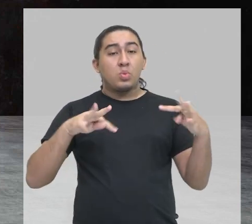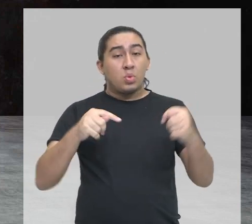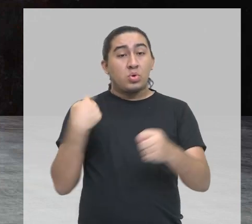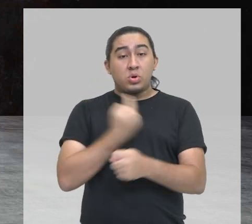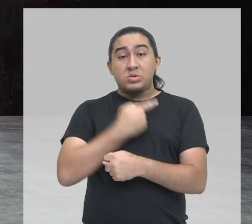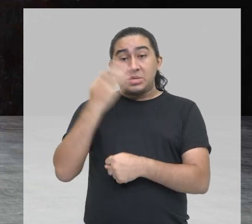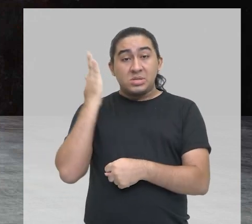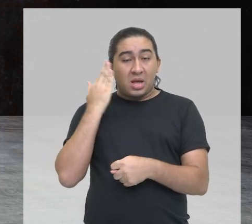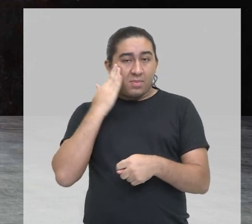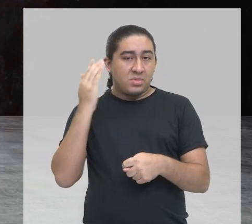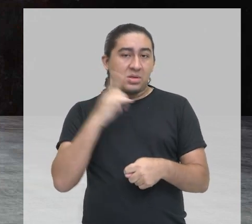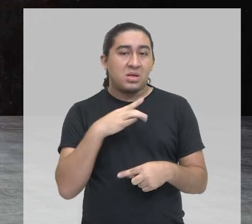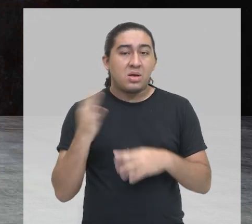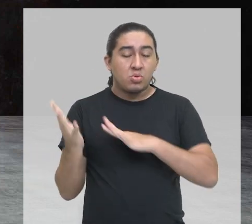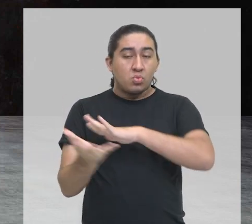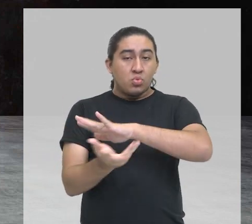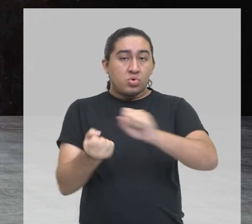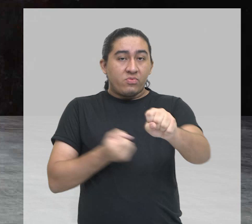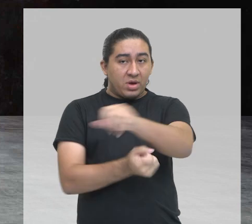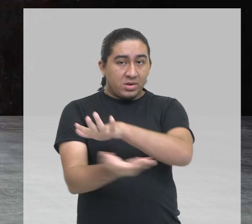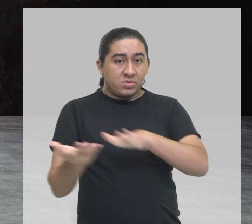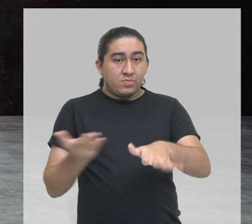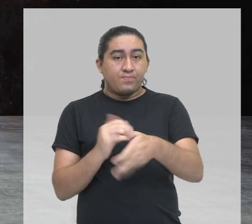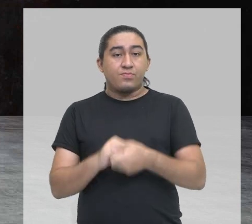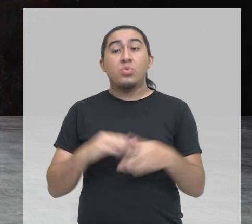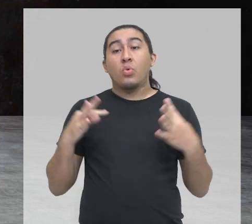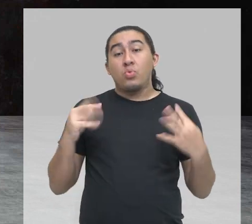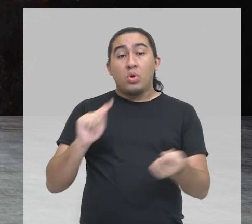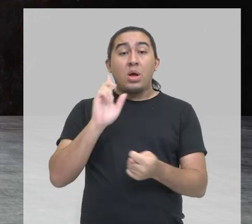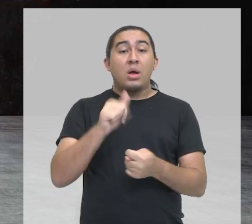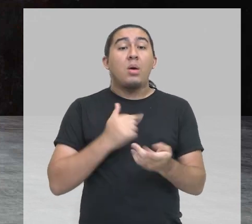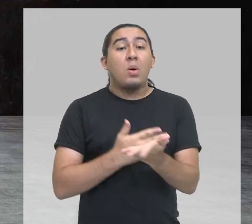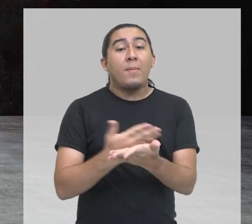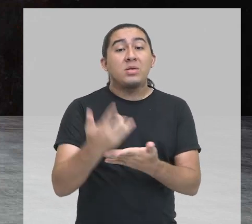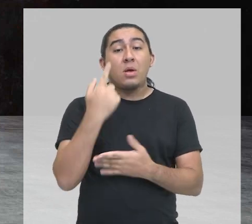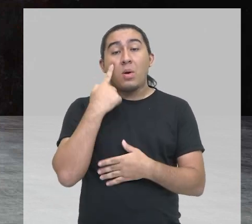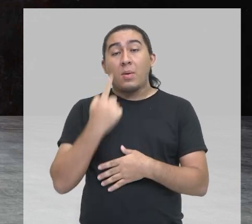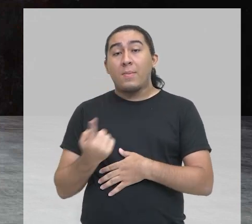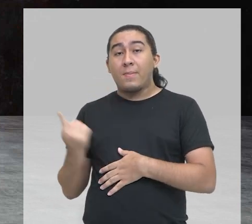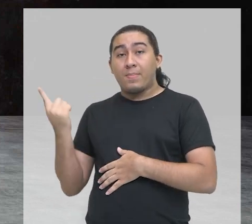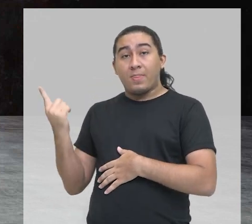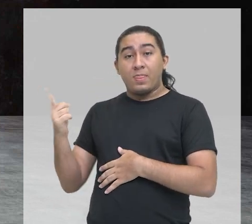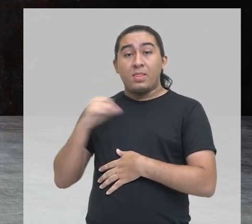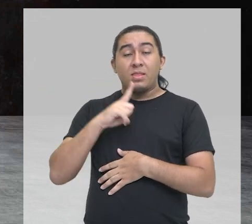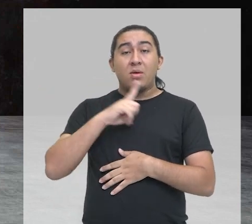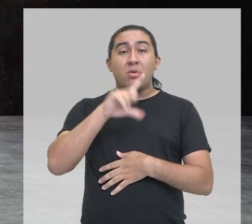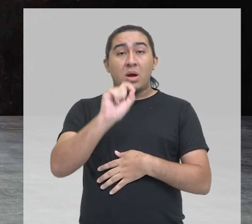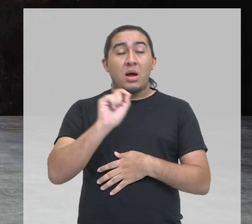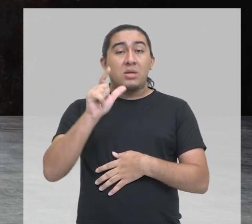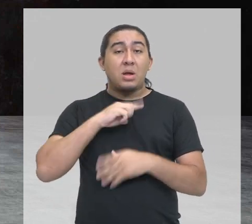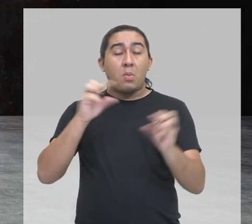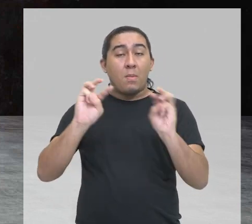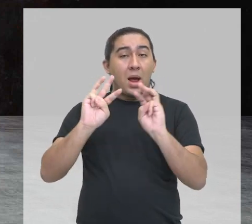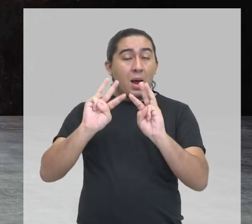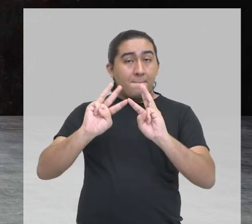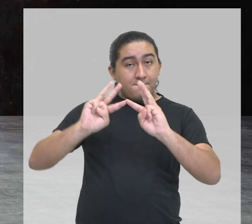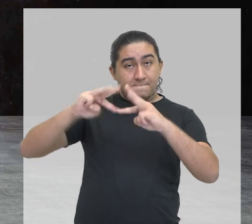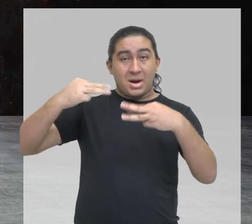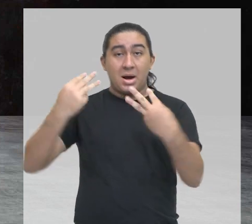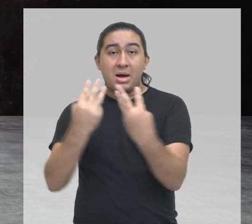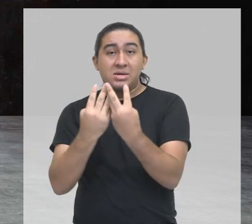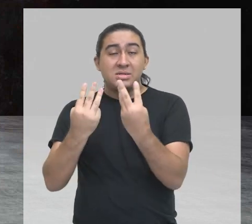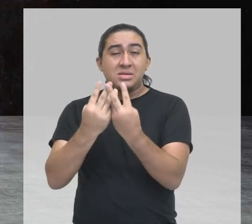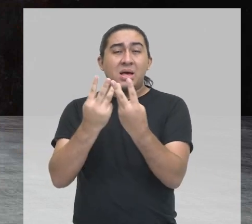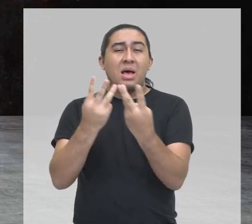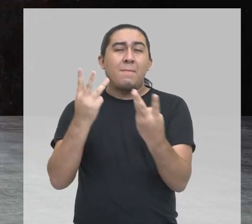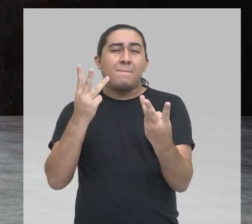que existe no nosso universo. Todas elas começam com essa massa de ar, né, uma massa de ar, ou